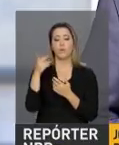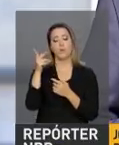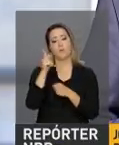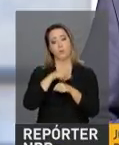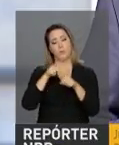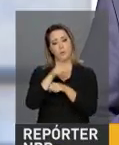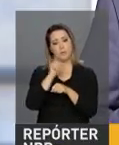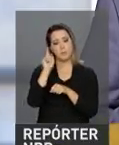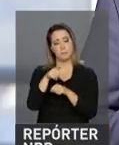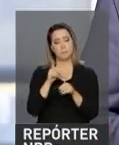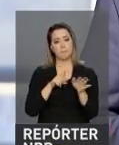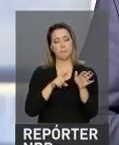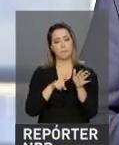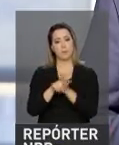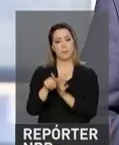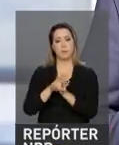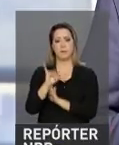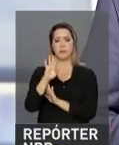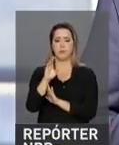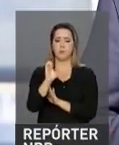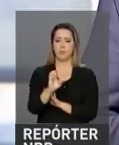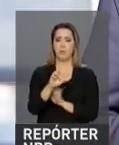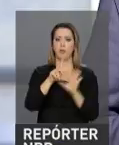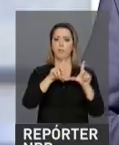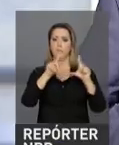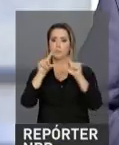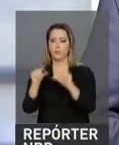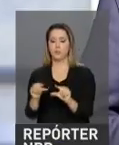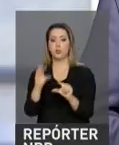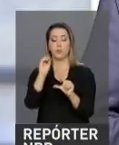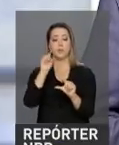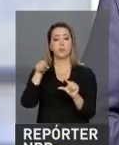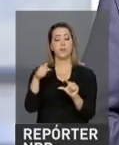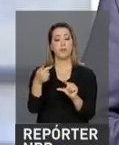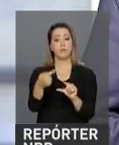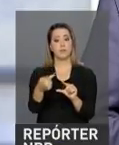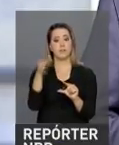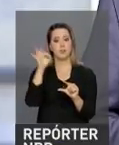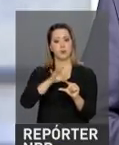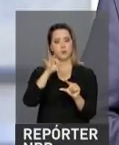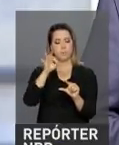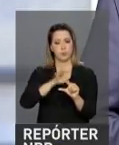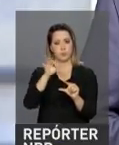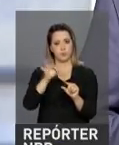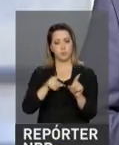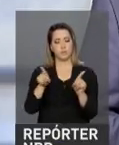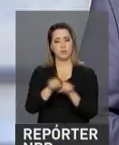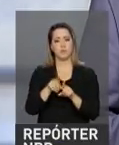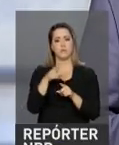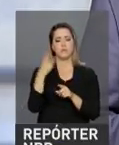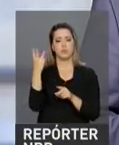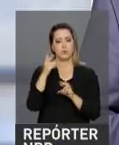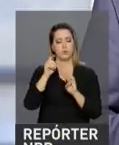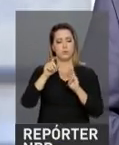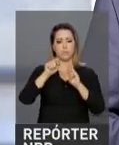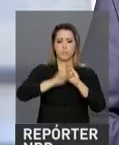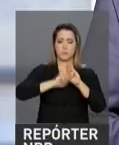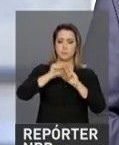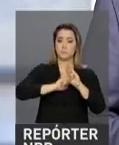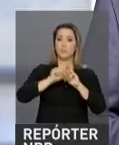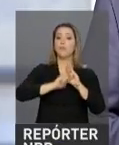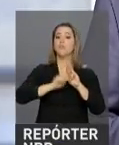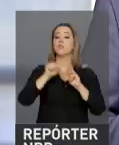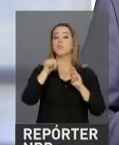país, medido pelo IBGE, caiu 0,7 ponto percentual no trimestre encerrado no mês de